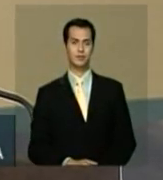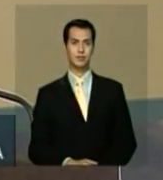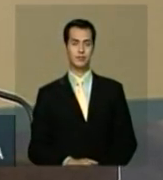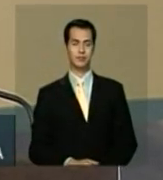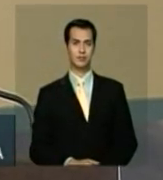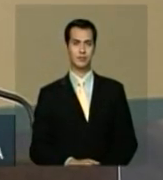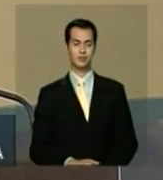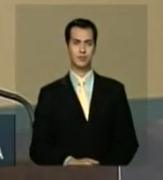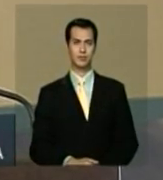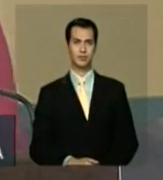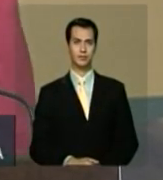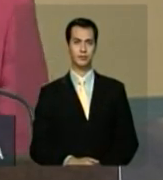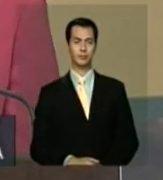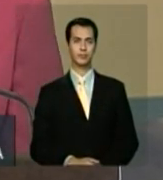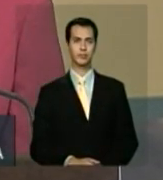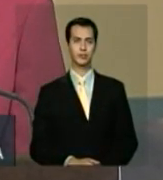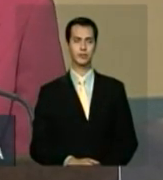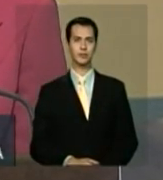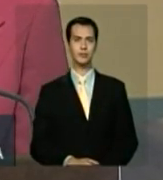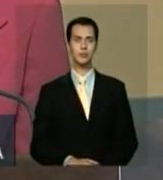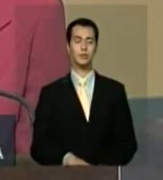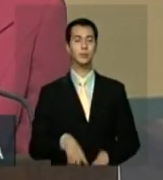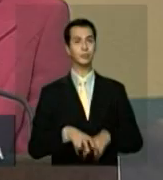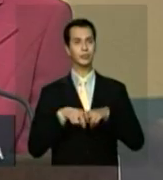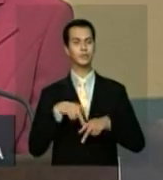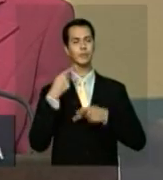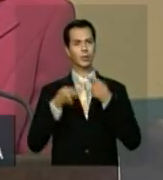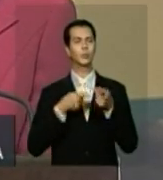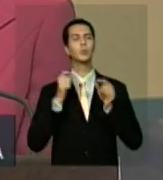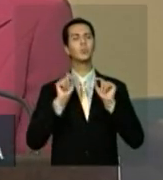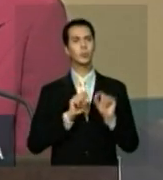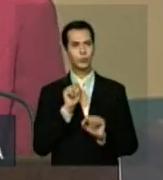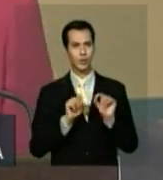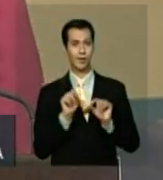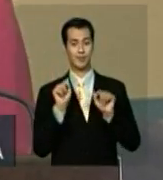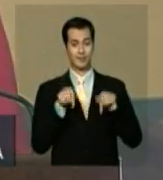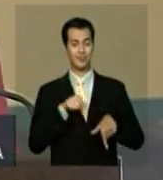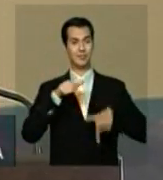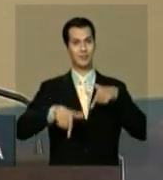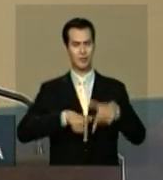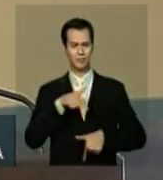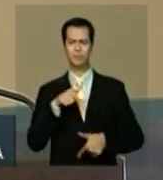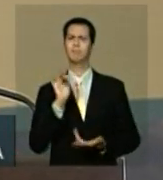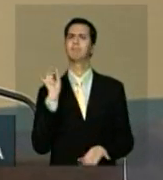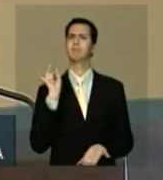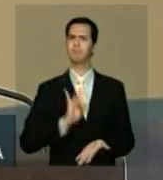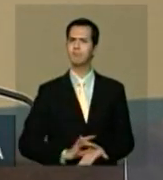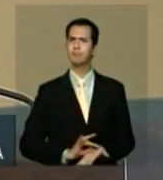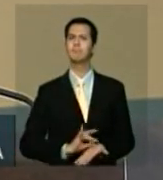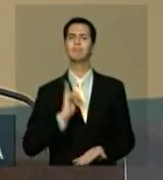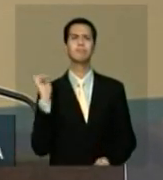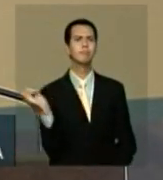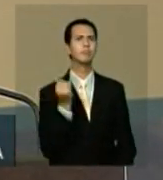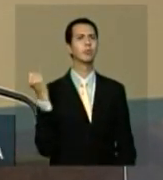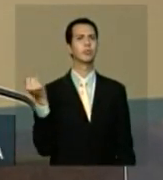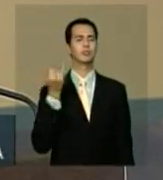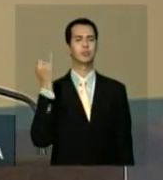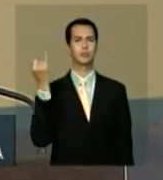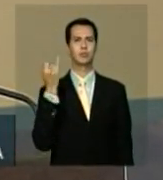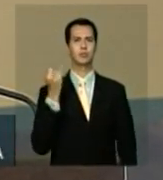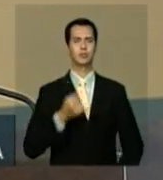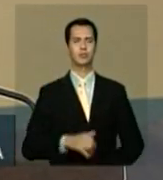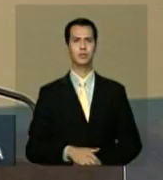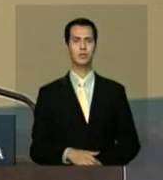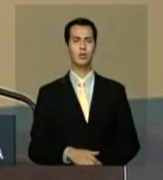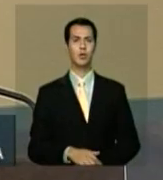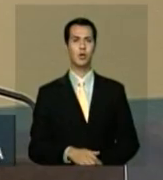eu vou repetir que essa é uma das ações mais efetiva importantes na